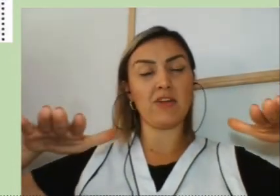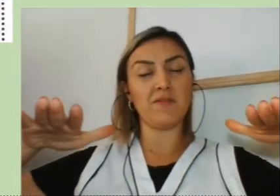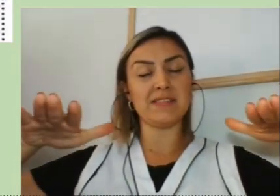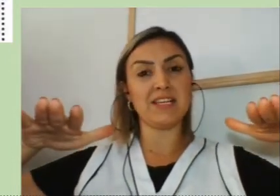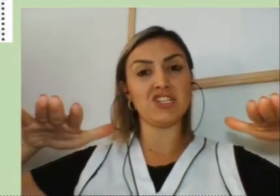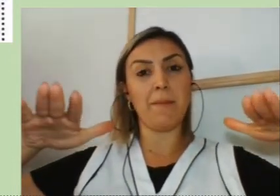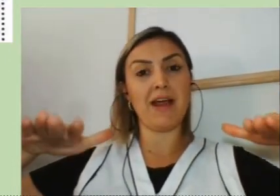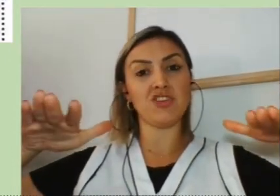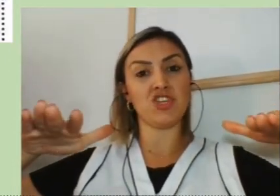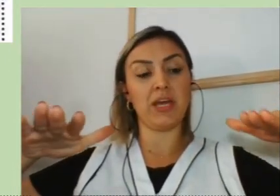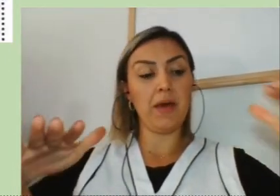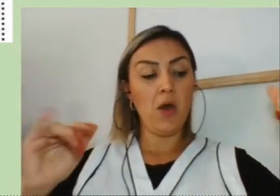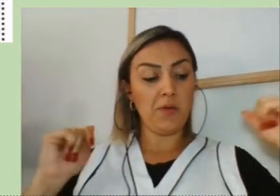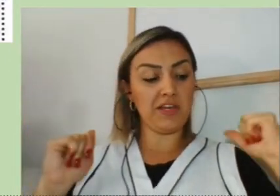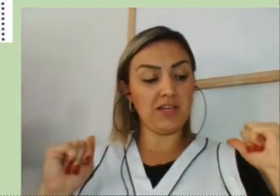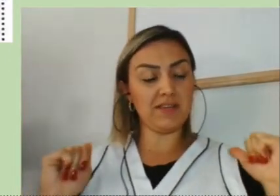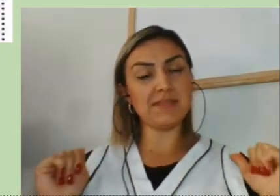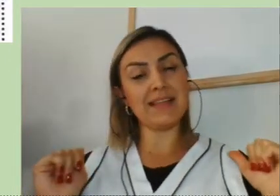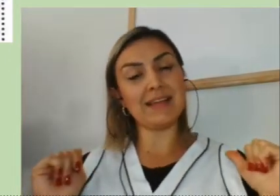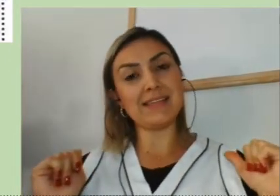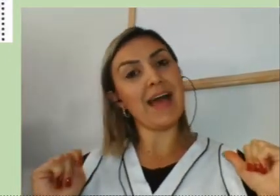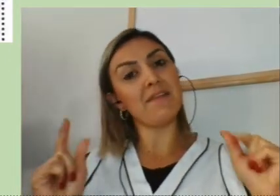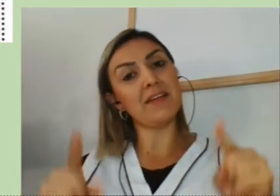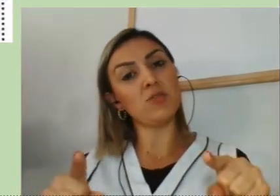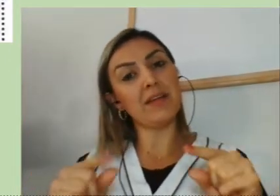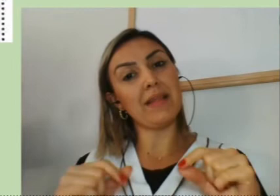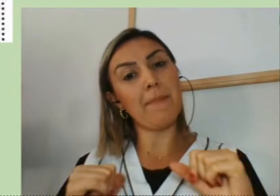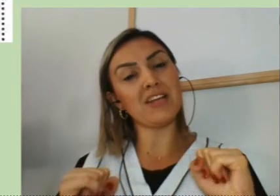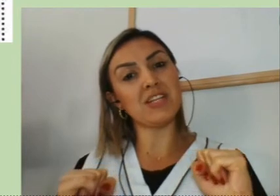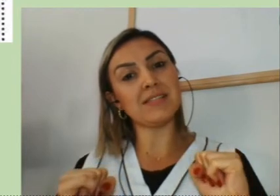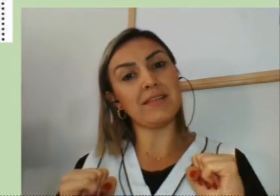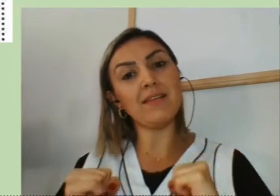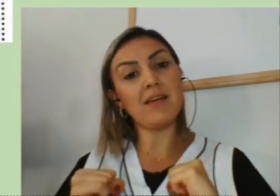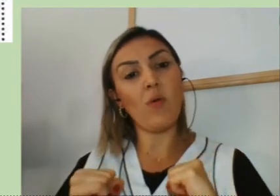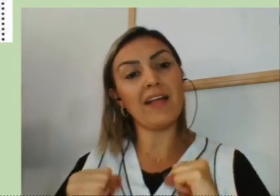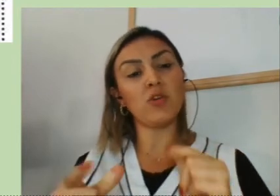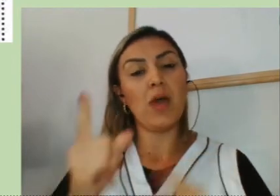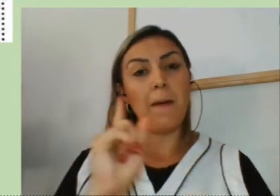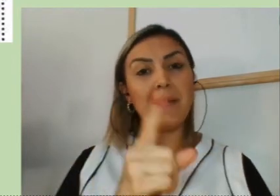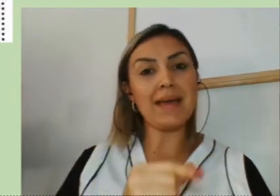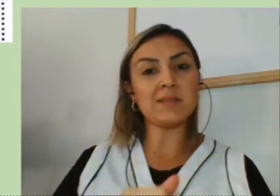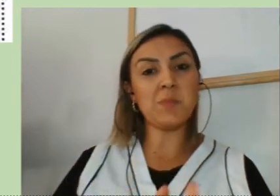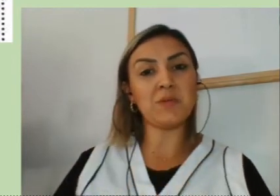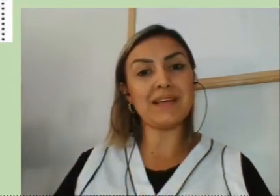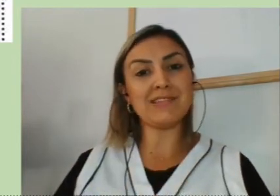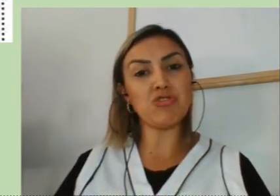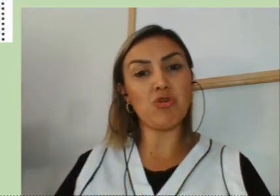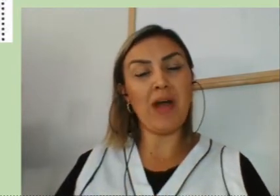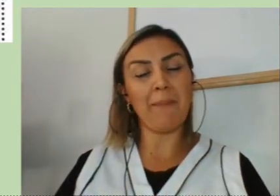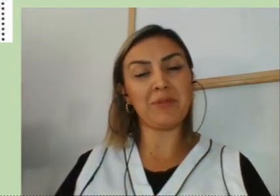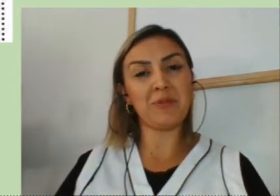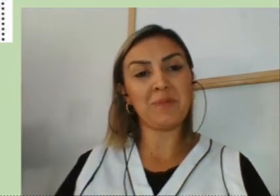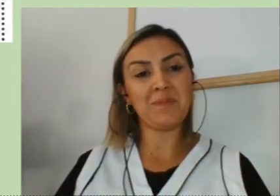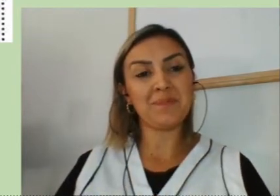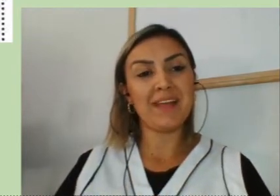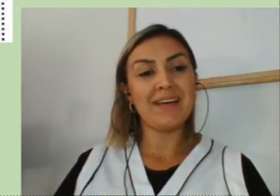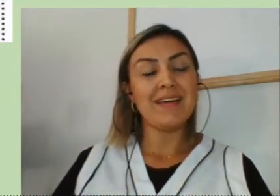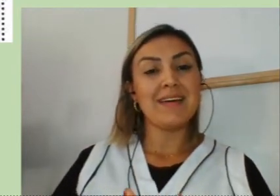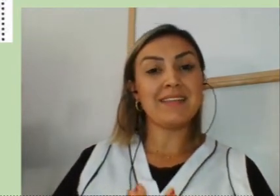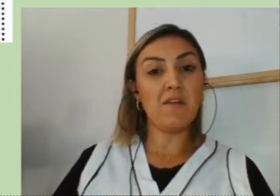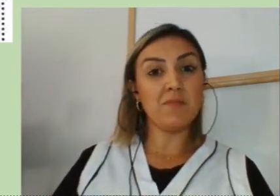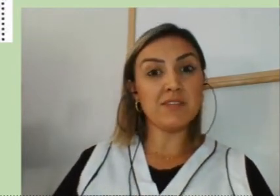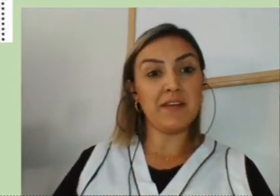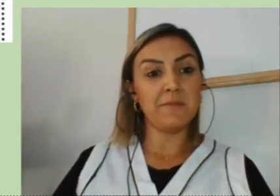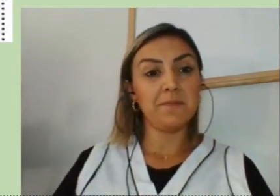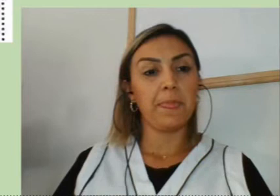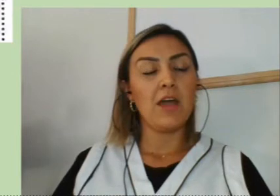também quero que você deixe abertinha, porque nós vamos analisar a fatura da página 74 para responder esse jogo rápido.